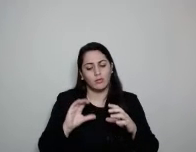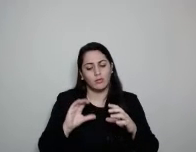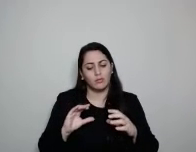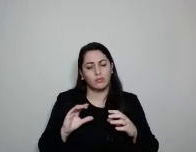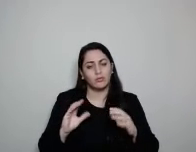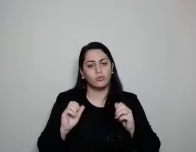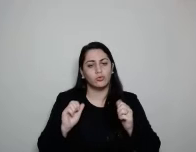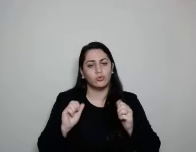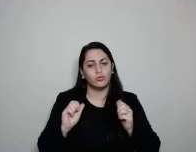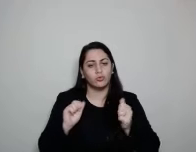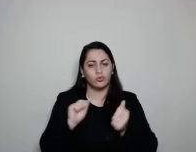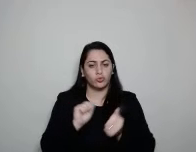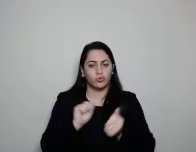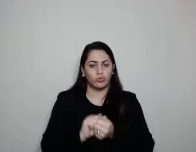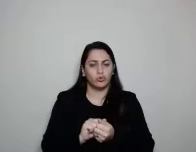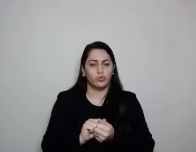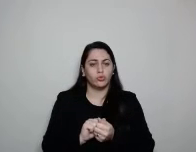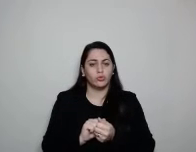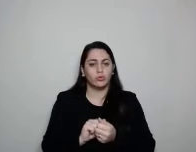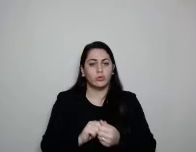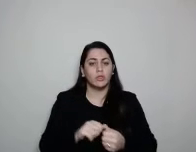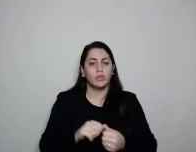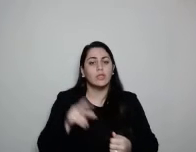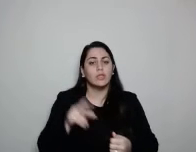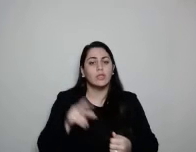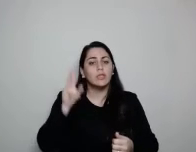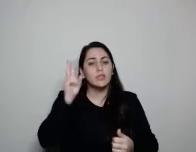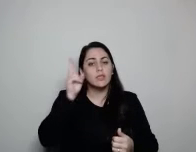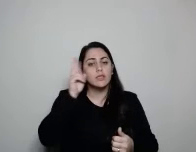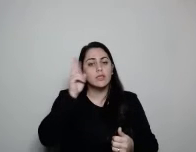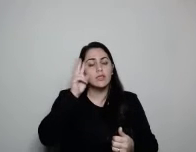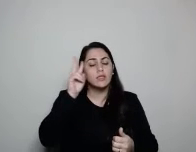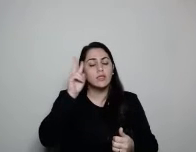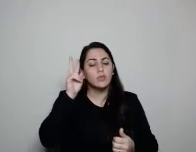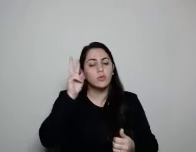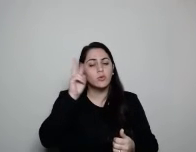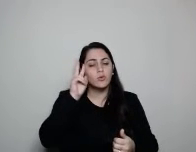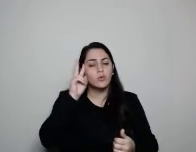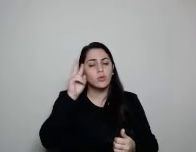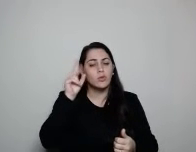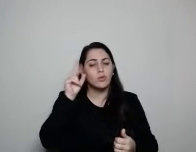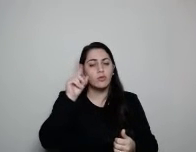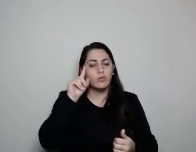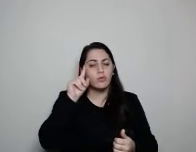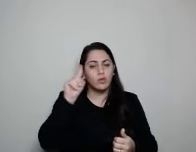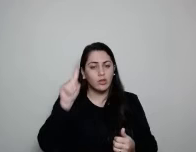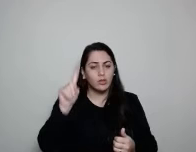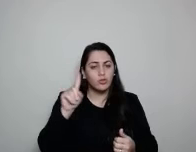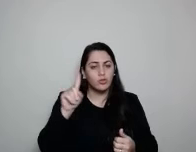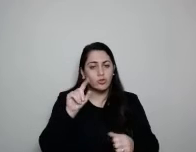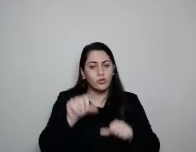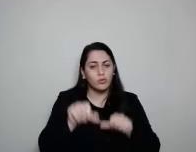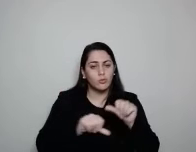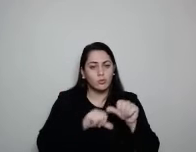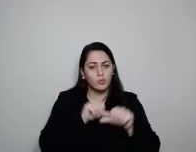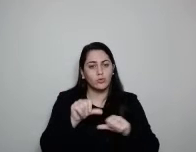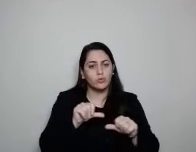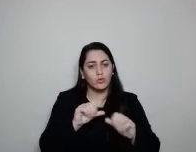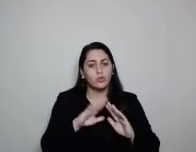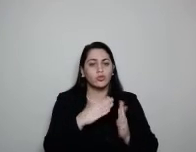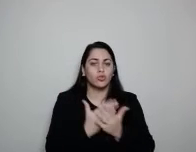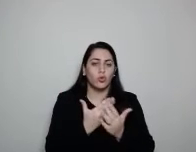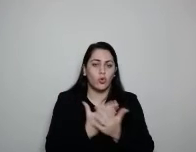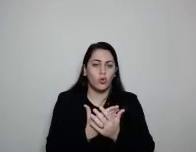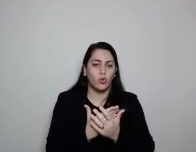escola, um vai deixar e o outro busca. E ambos possuem estruturas residenciais adequadas